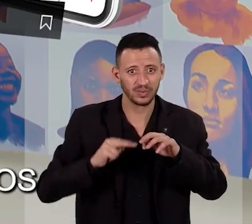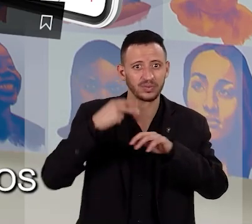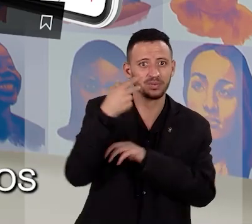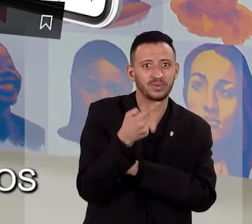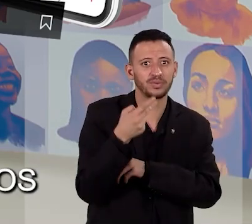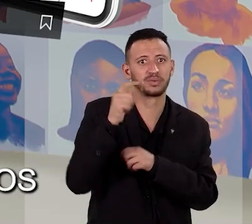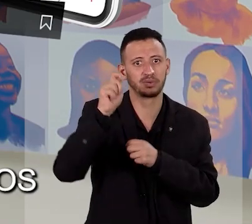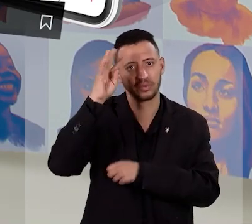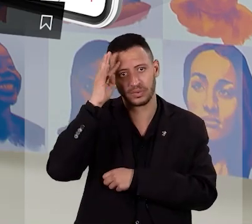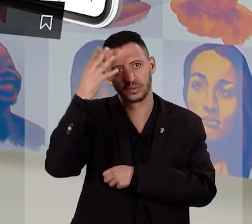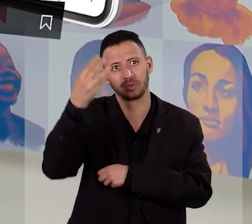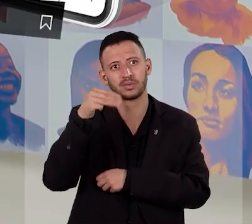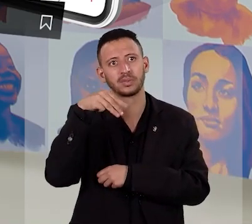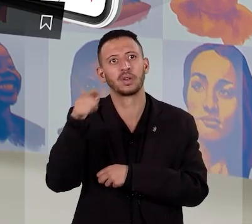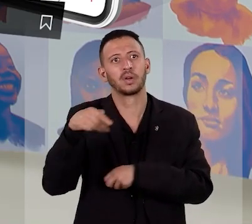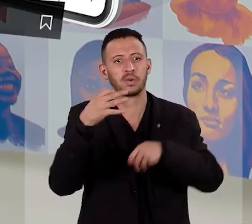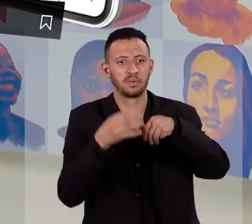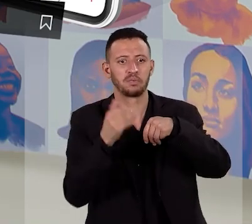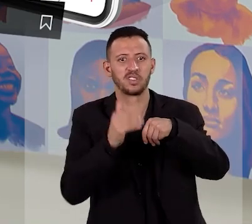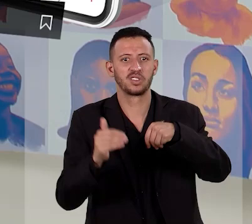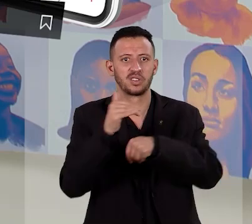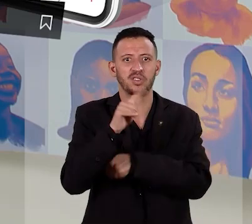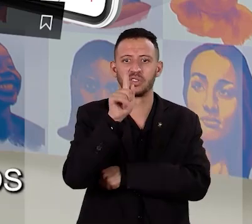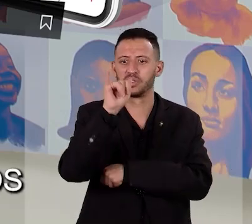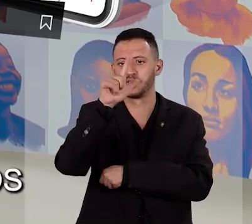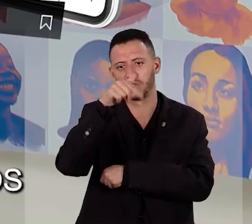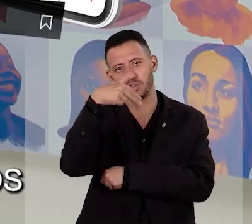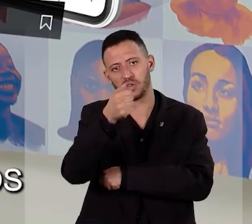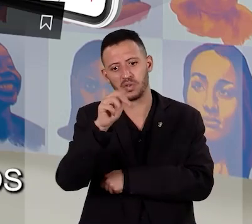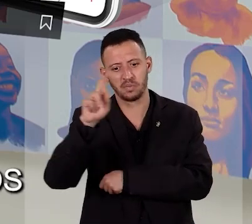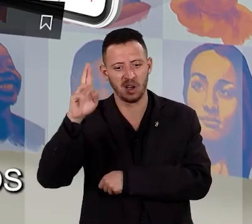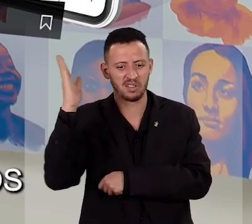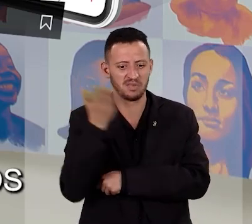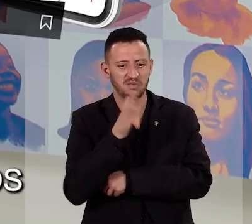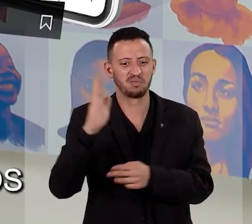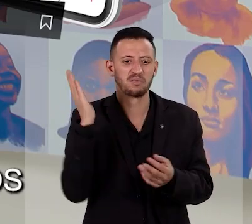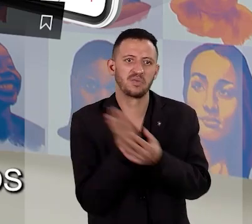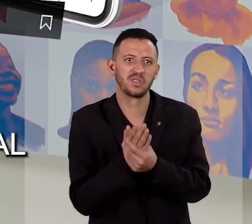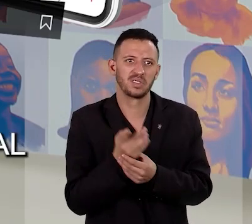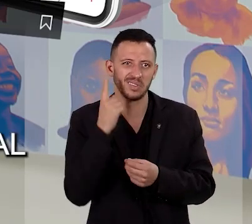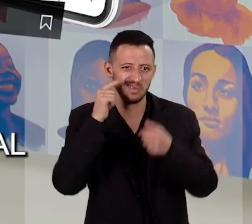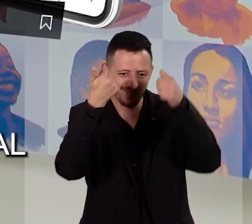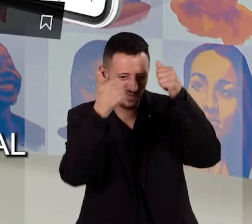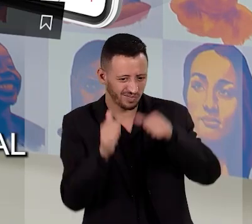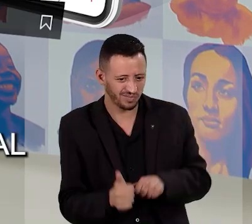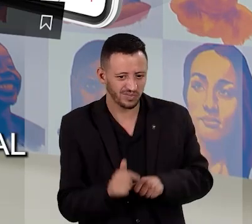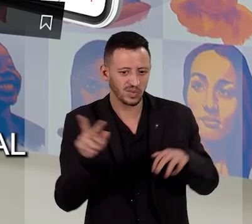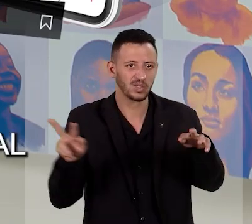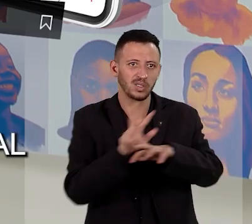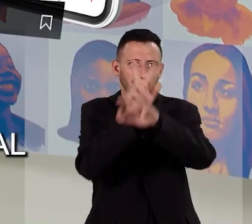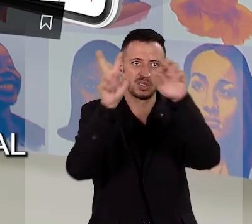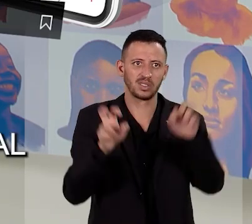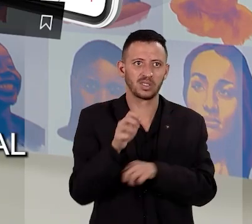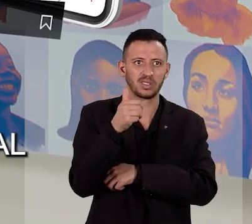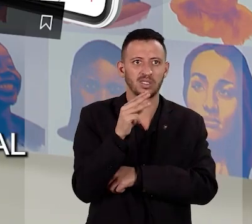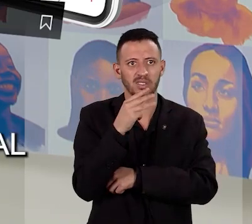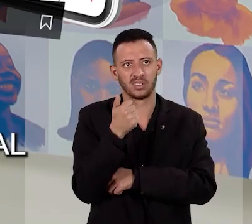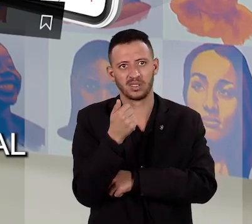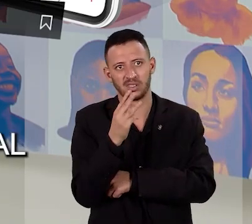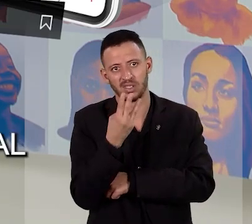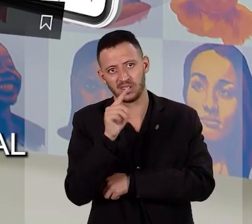possíveis desdobramentos da decisão do ministro Gilmar Mendes, que suspendeu esses processos ao analisar a repercussão geral do